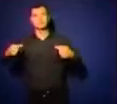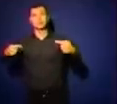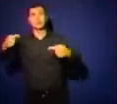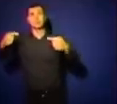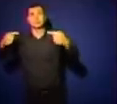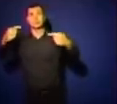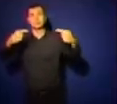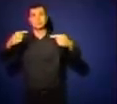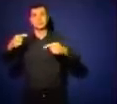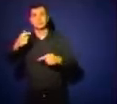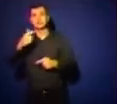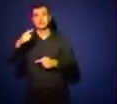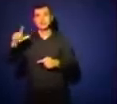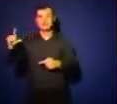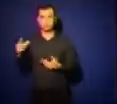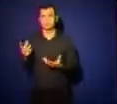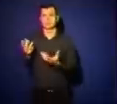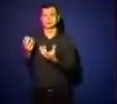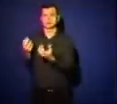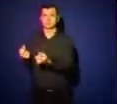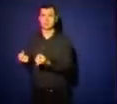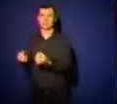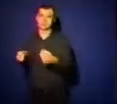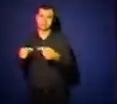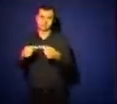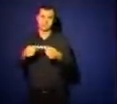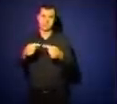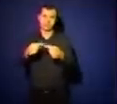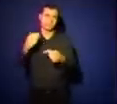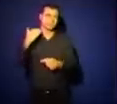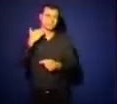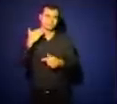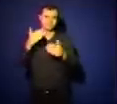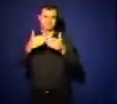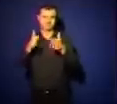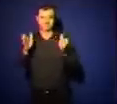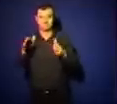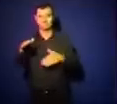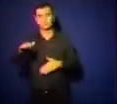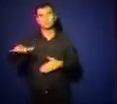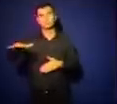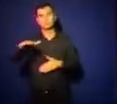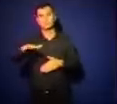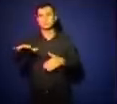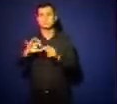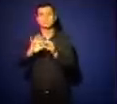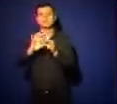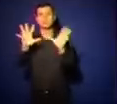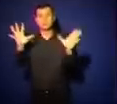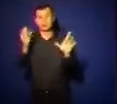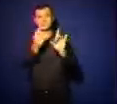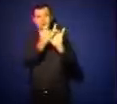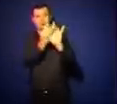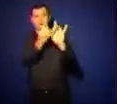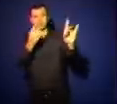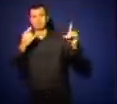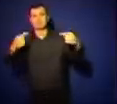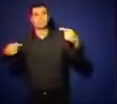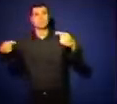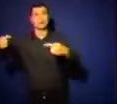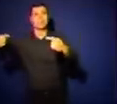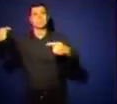então Pixel ele tem que juntar no open Fire em algum momento ser capaz de ter uma competição online pelos produtos bancários e depois